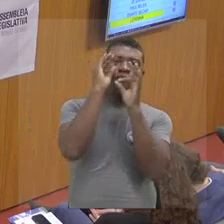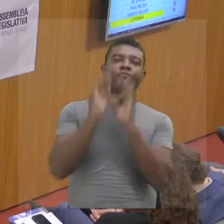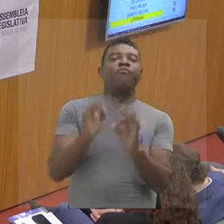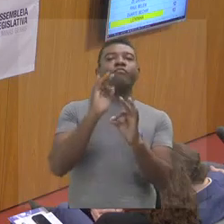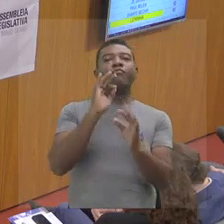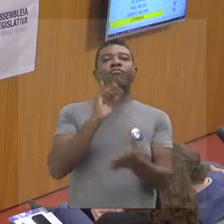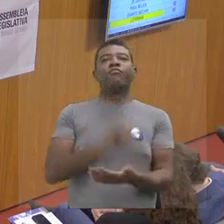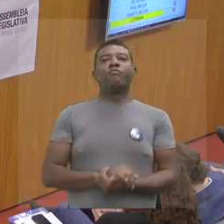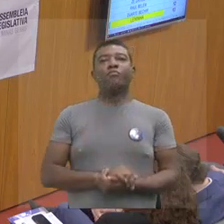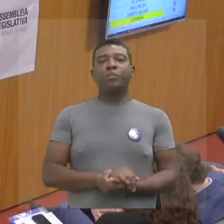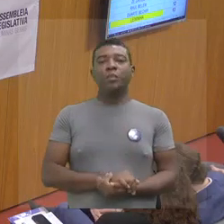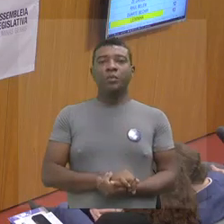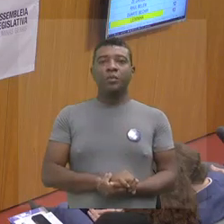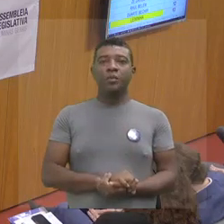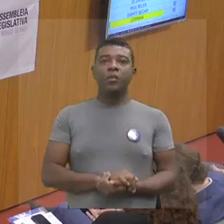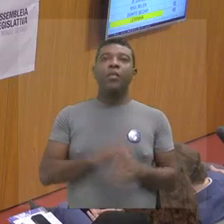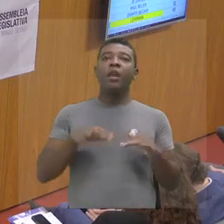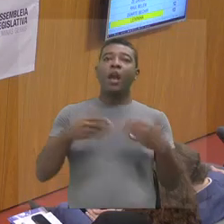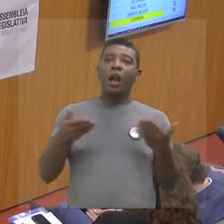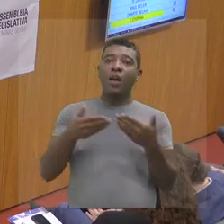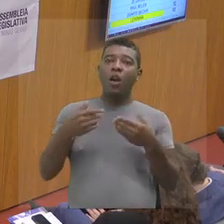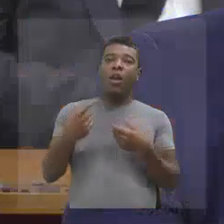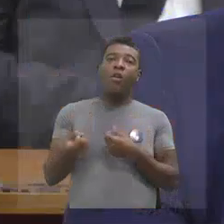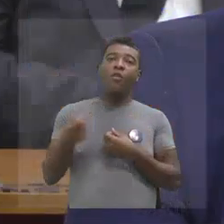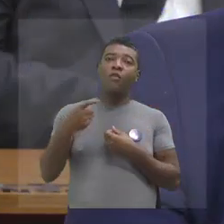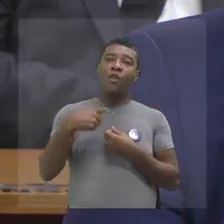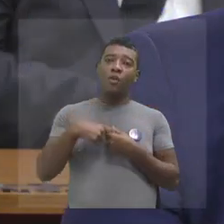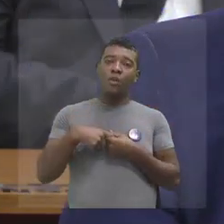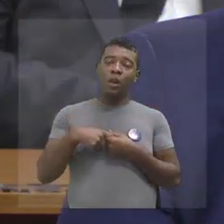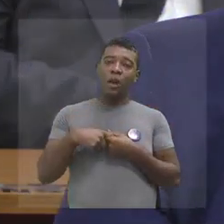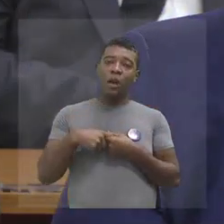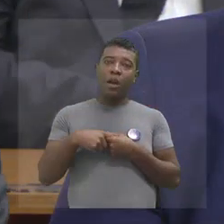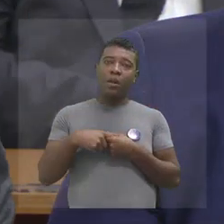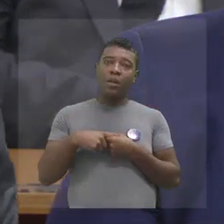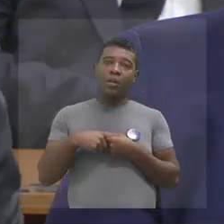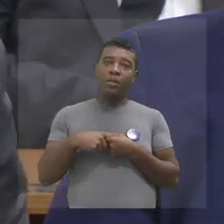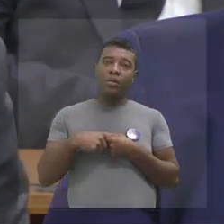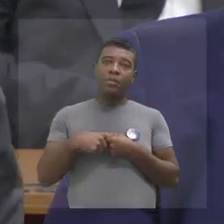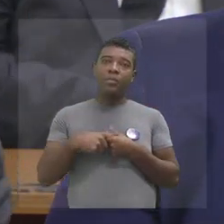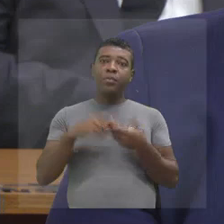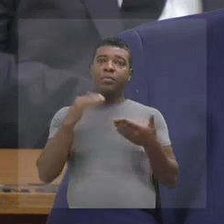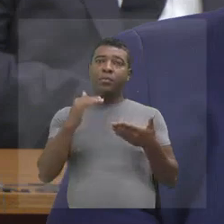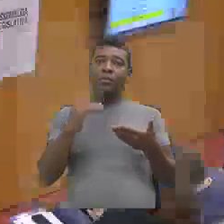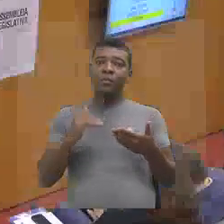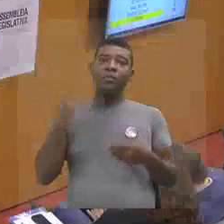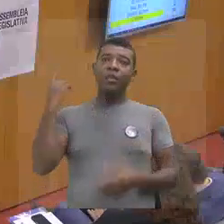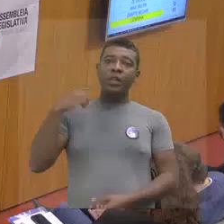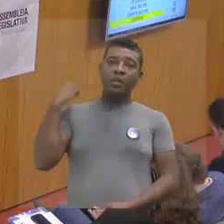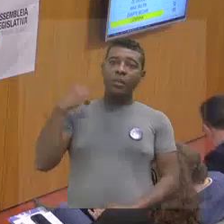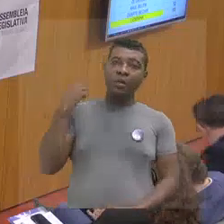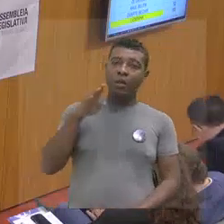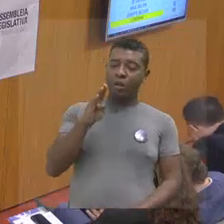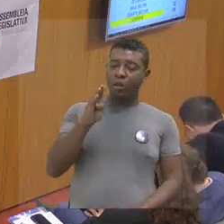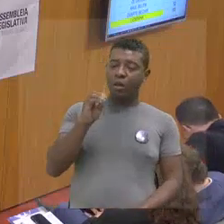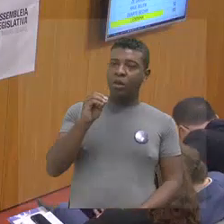agora vamos voltar a nossa sequência ali passar para o nosso amigo deputado Bosco